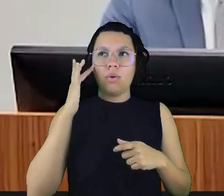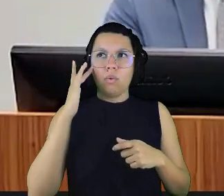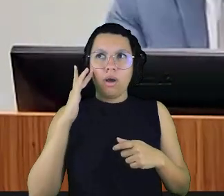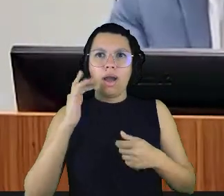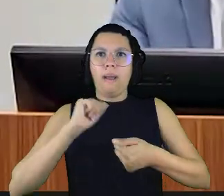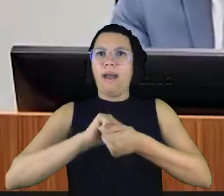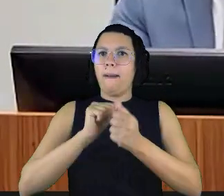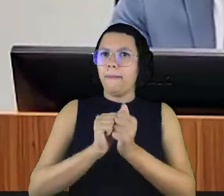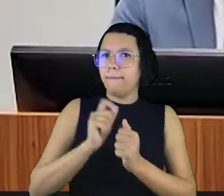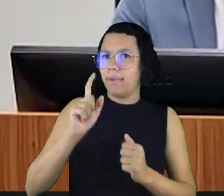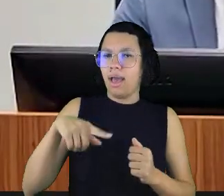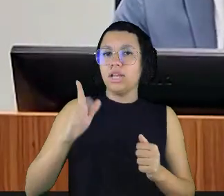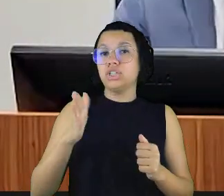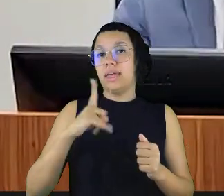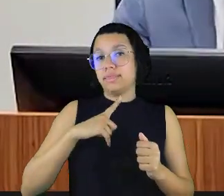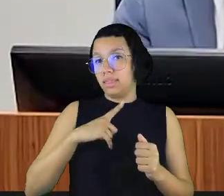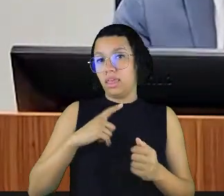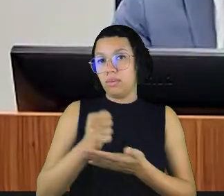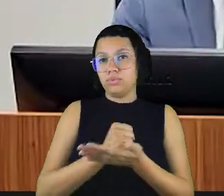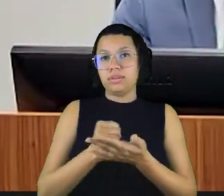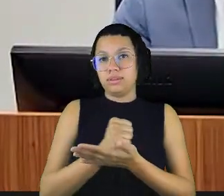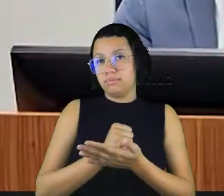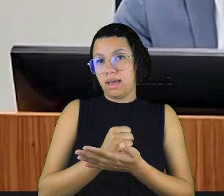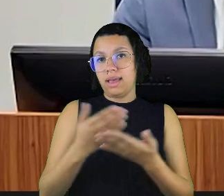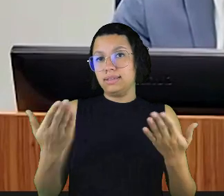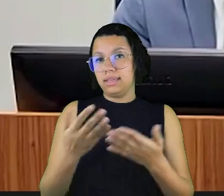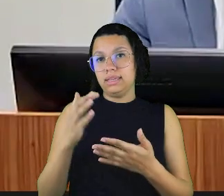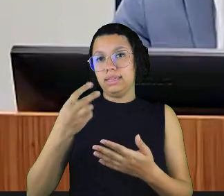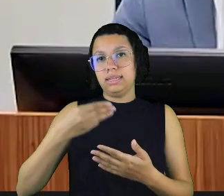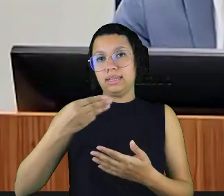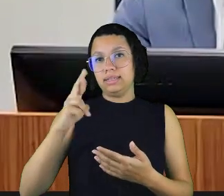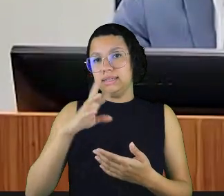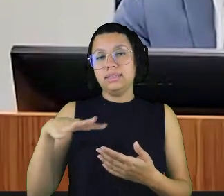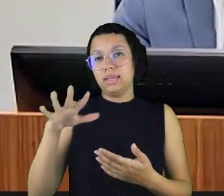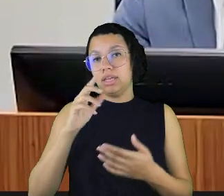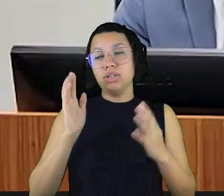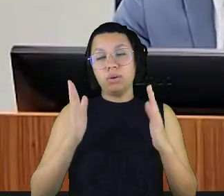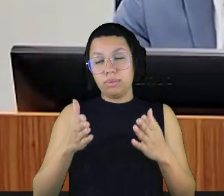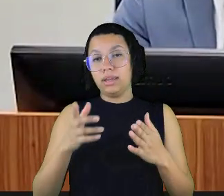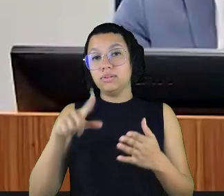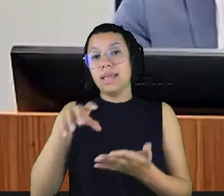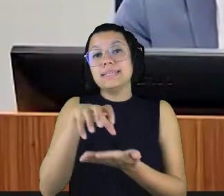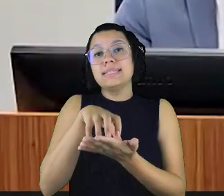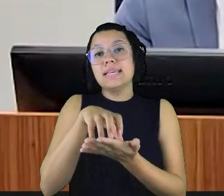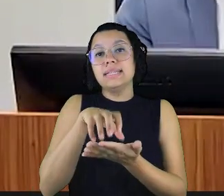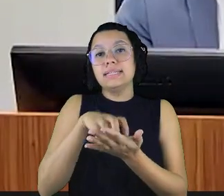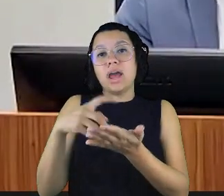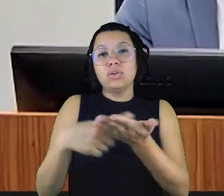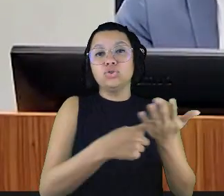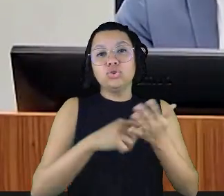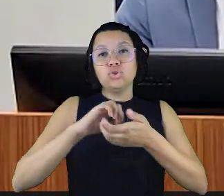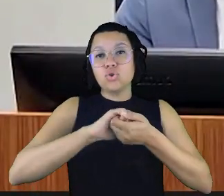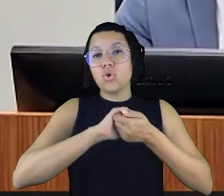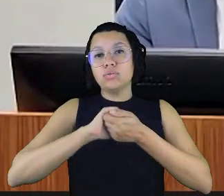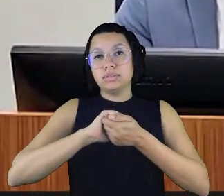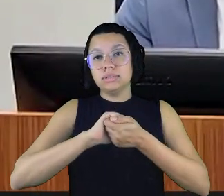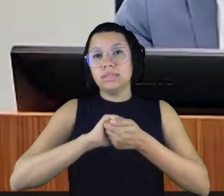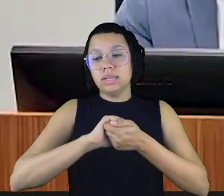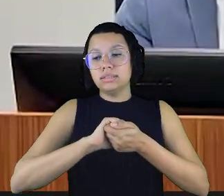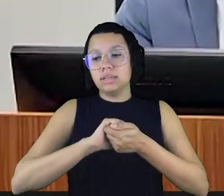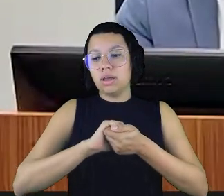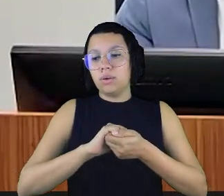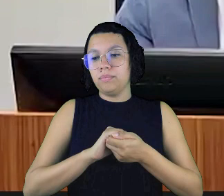Nós já temos as bases aqui na terceira região para isso, que é a central de conciliação, desse o nome que se dê a isso,